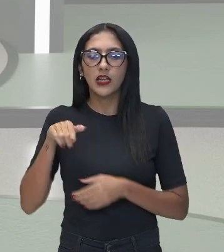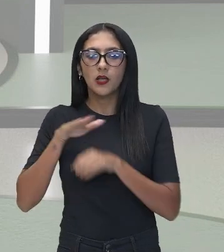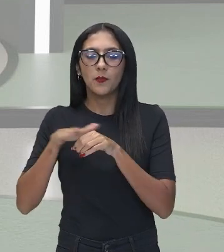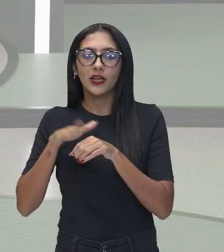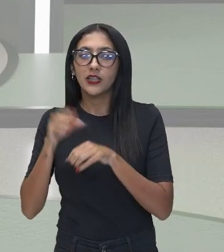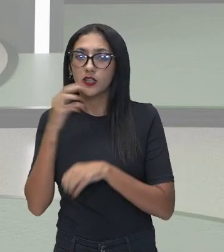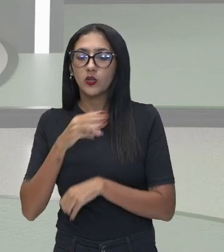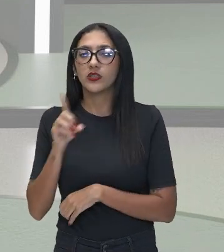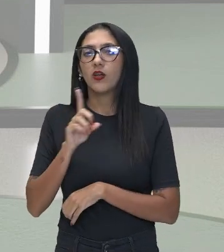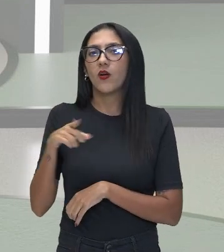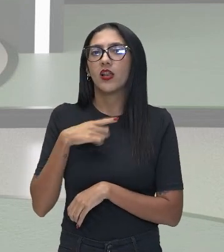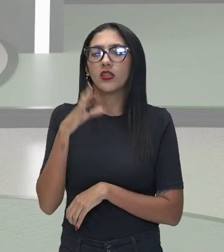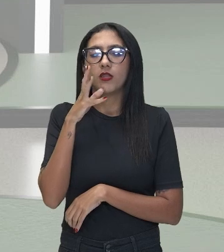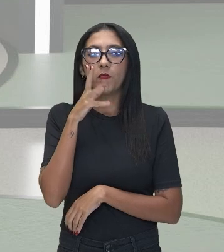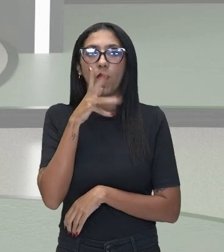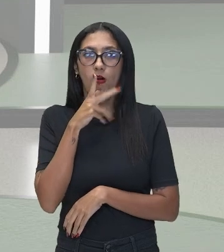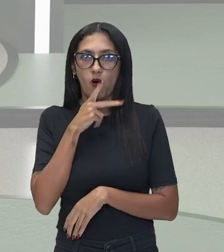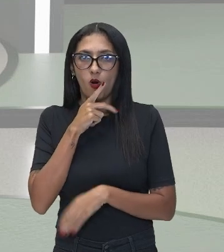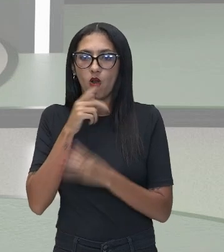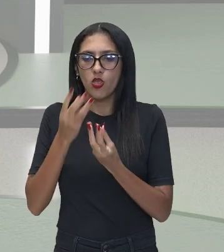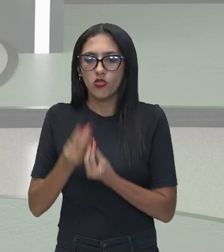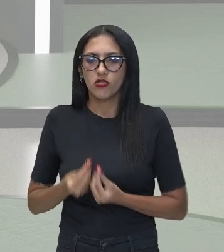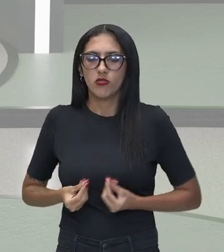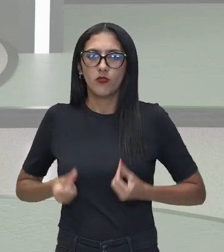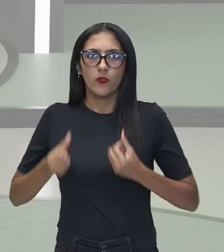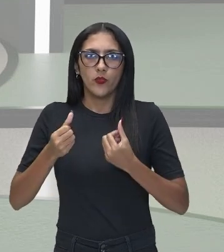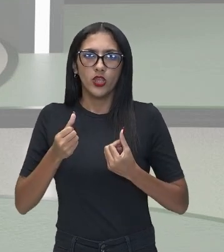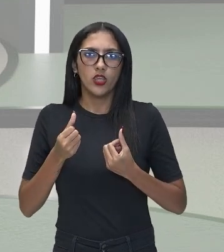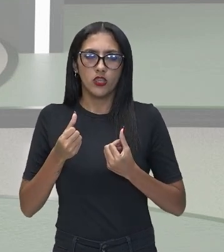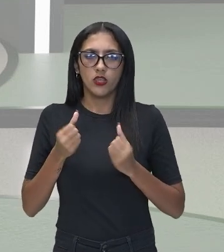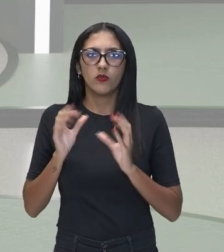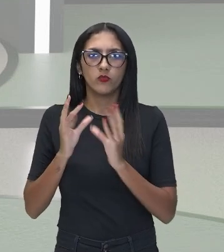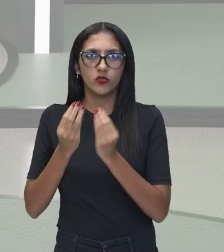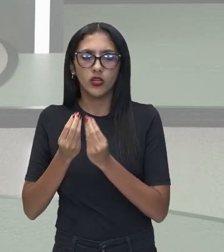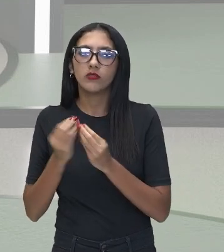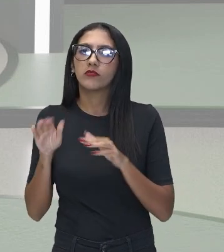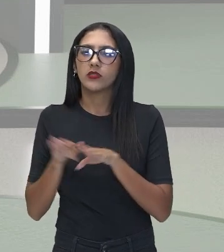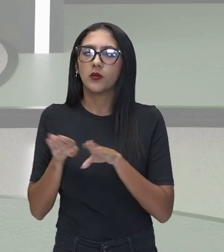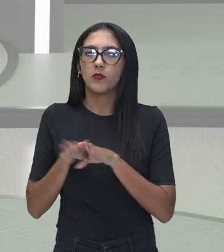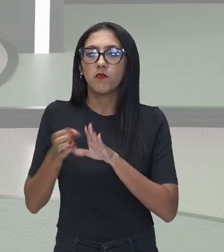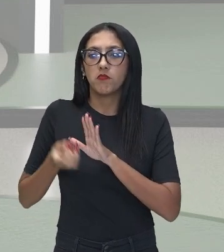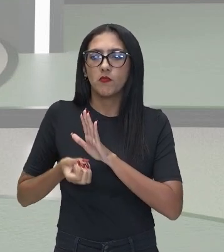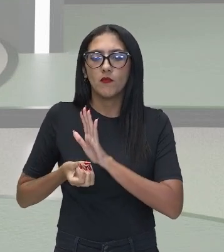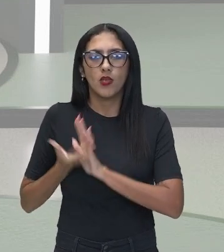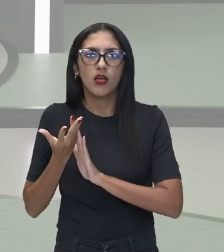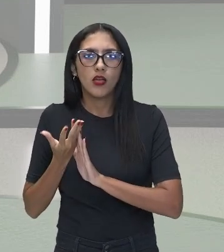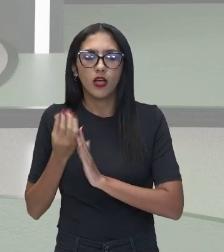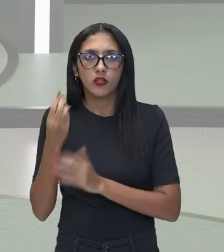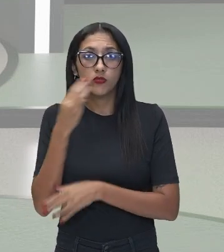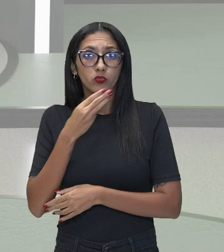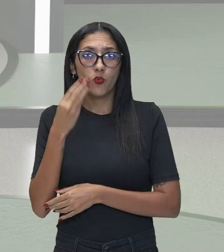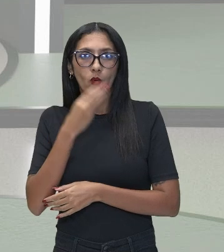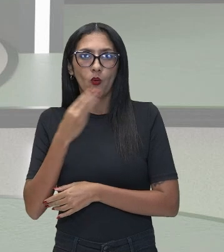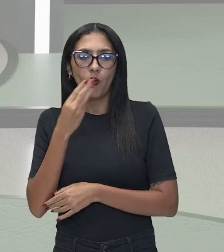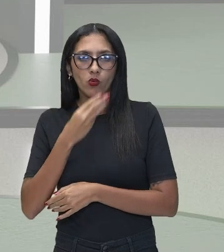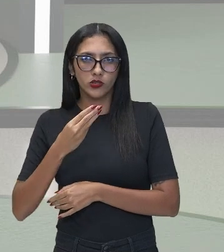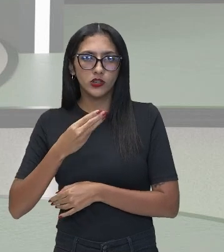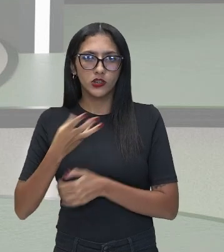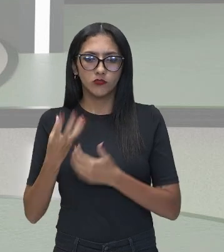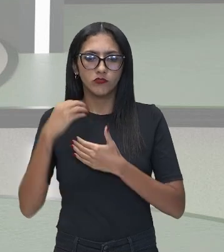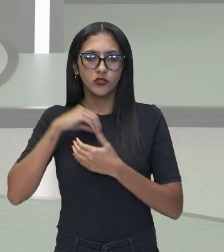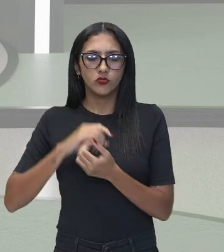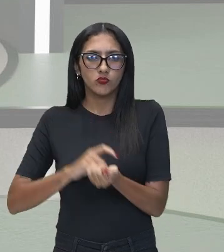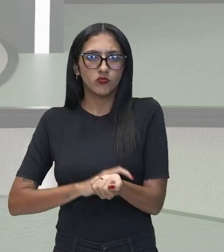demoram mais para se quebrar no nosso organismo, né? E aí eles demoram mais para liberar o açúcar, a glicose na